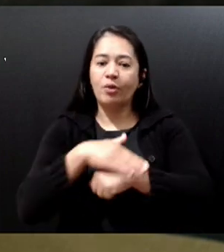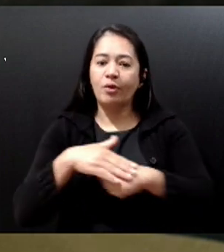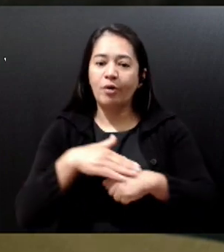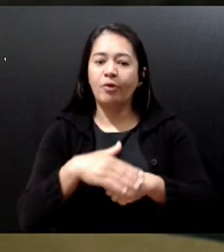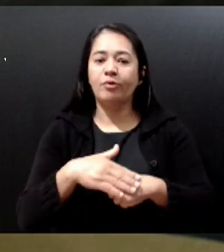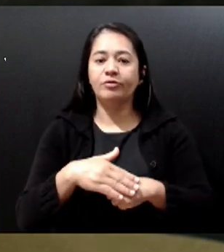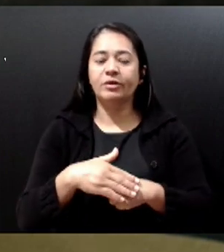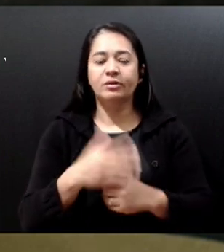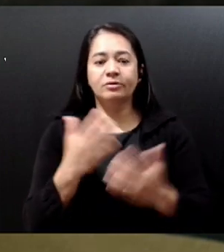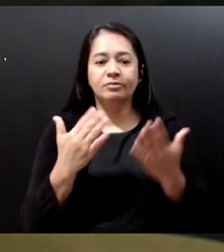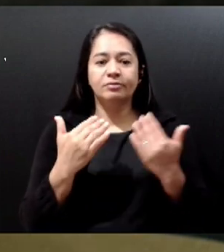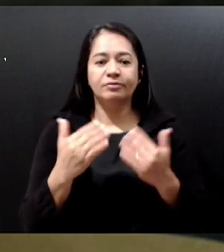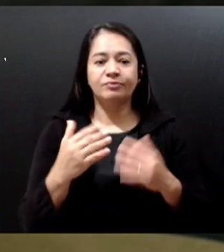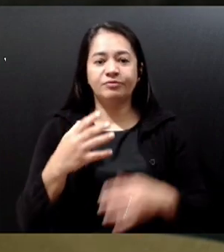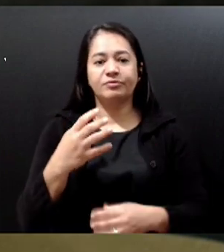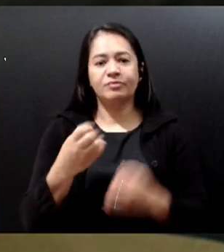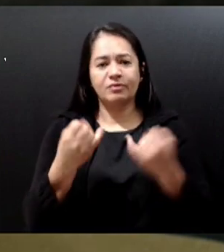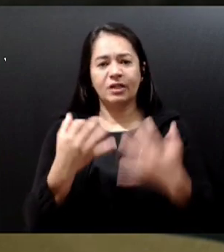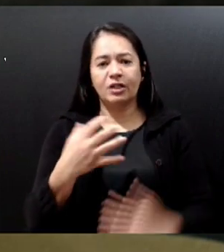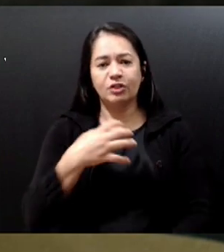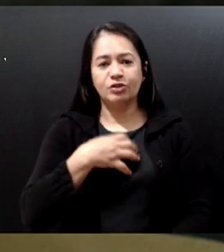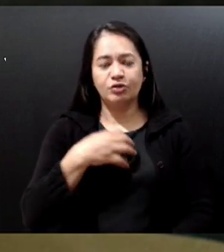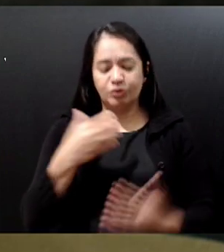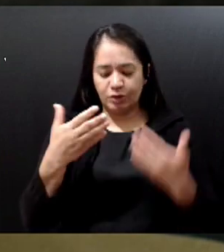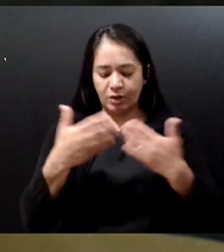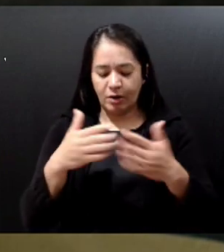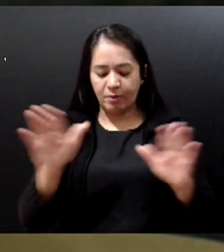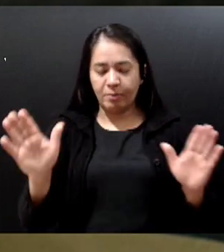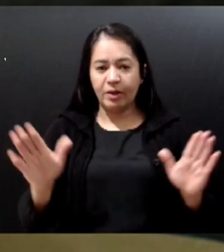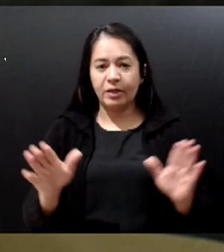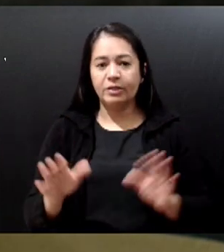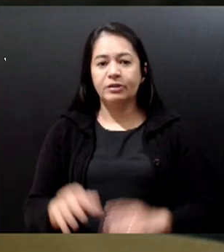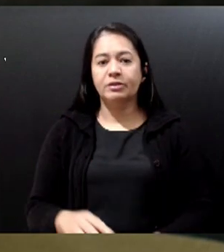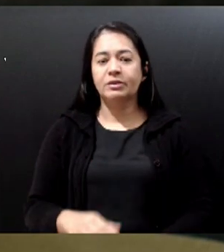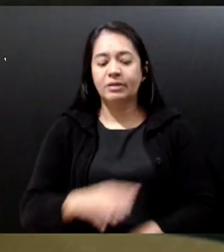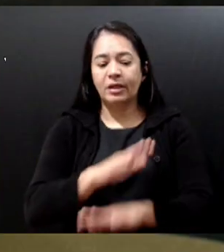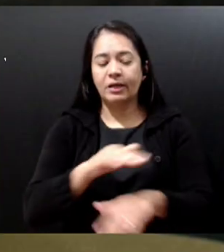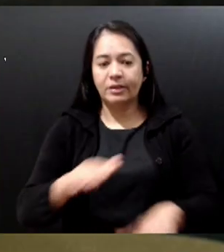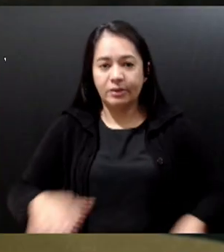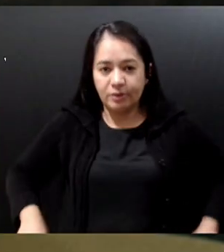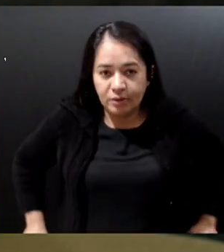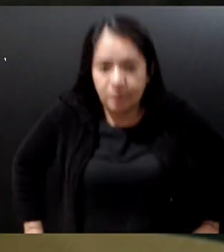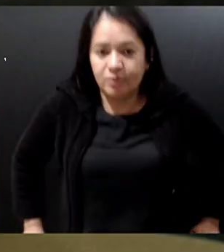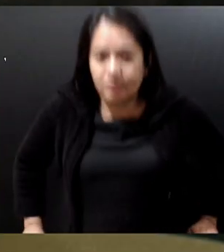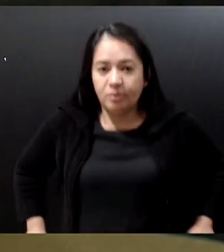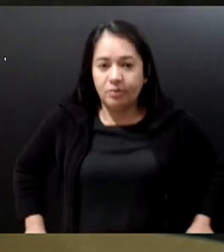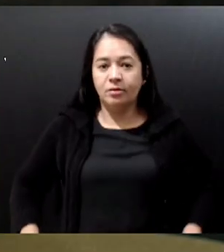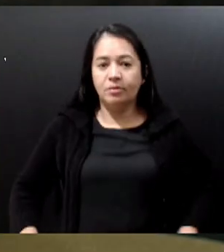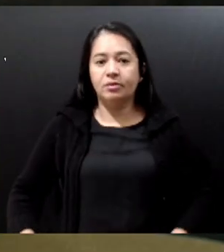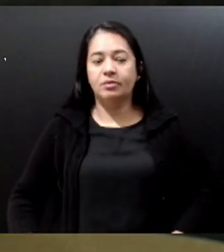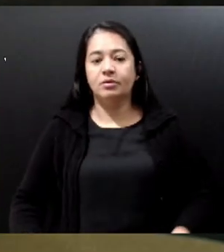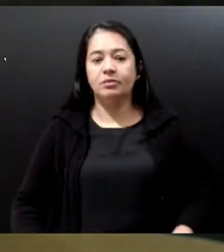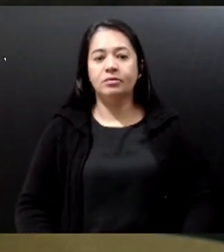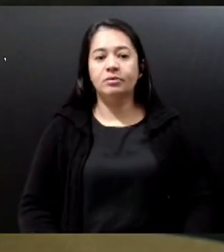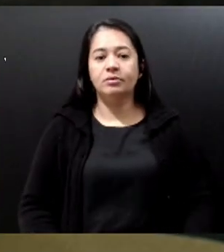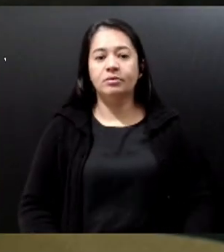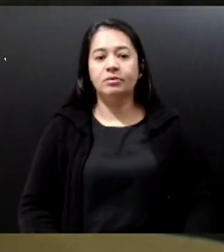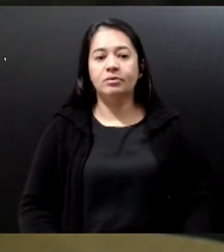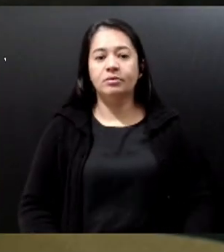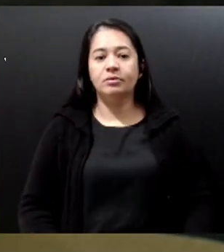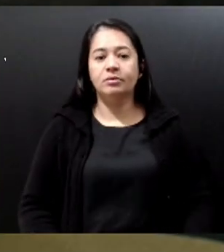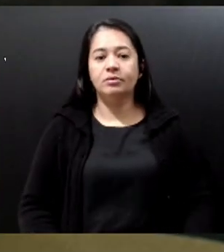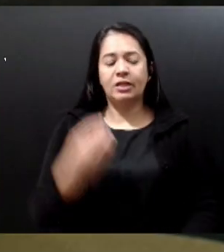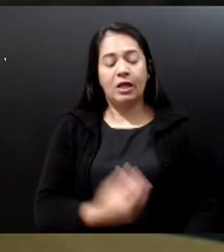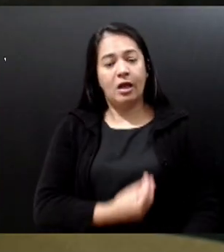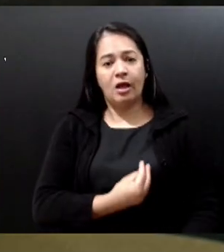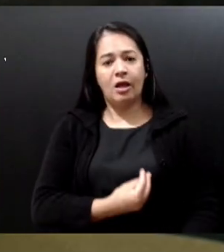forma aberta, uma forma que a criança ela tenha entendimento sobre a vida dela, né,